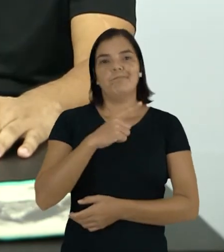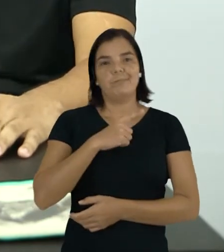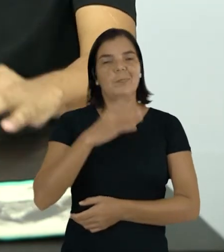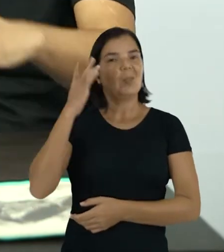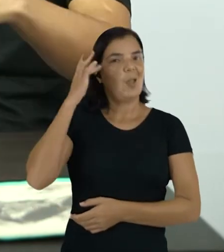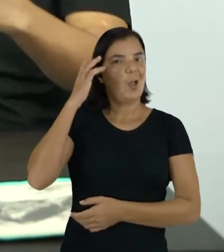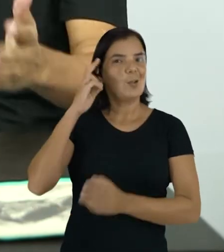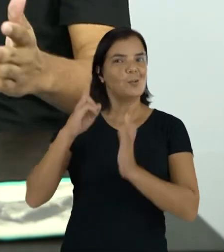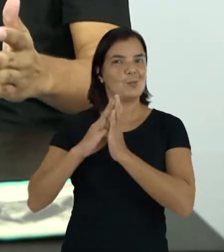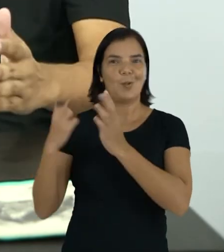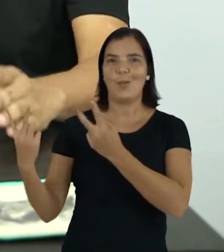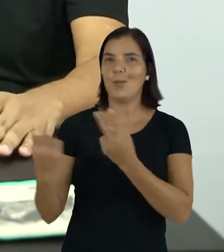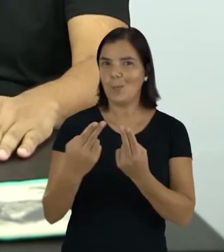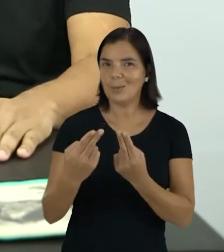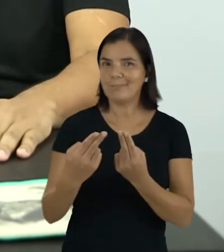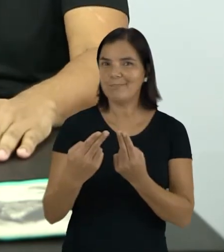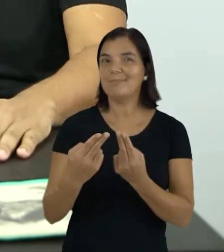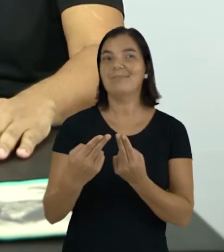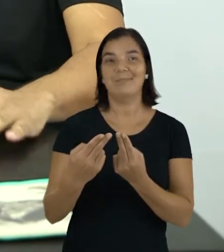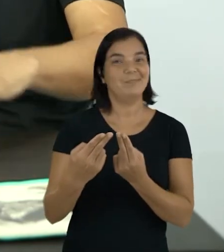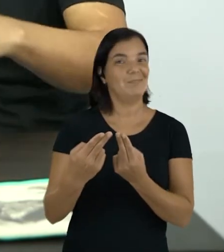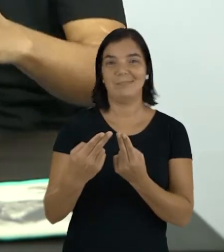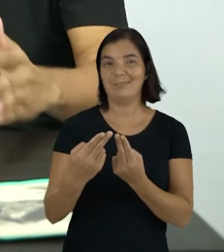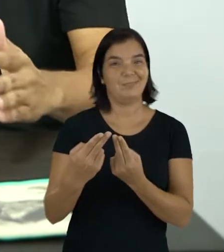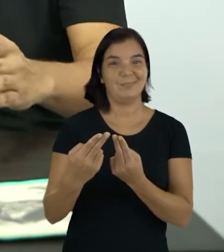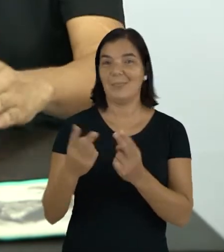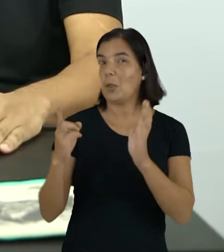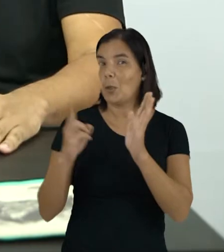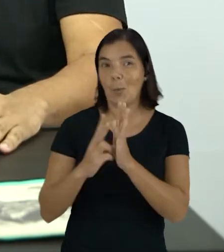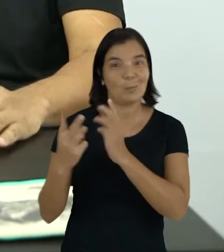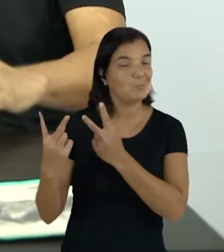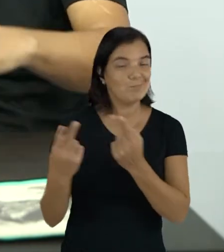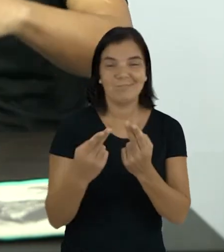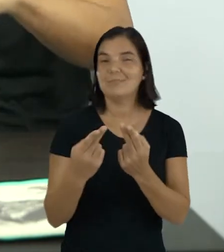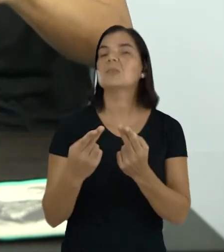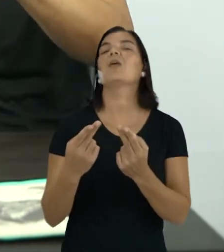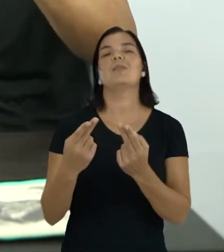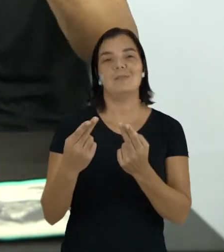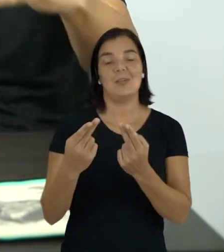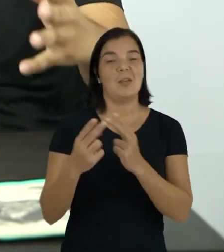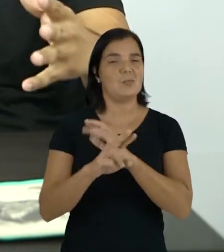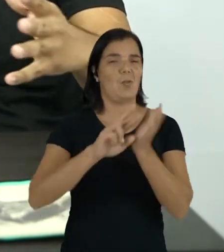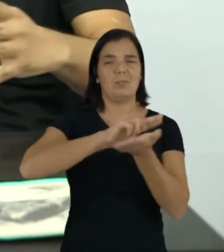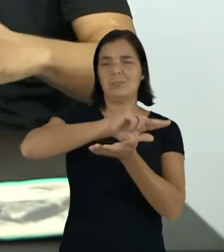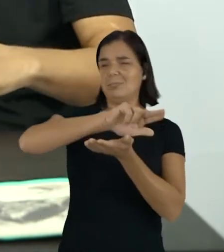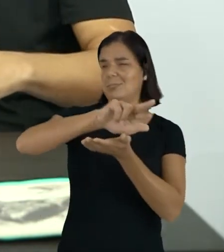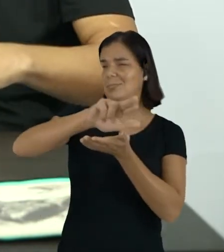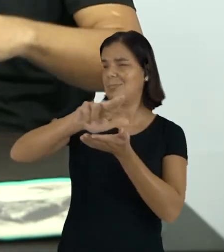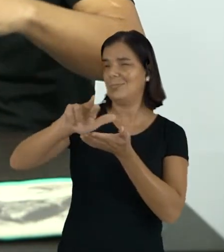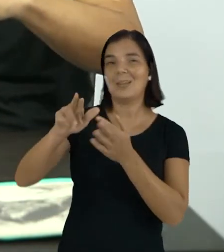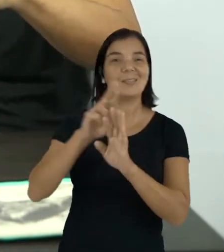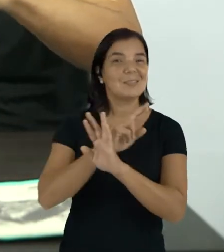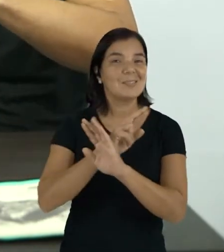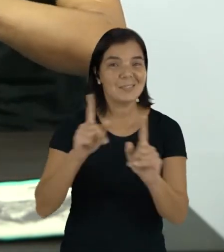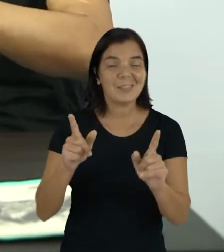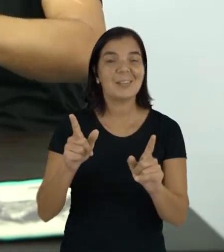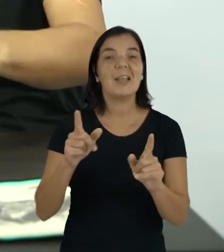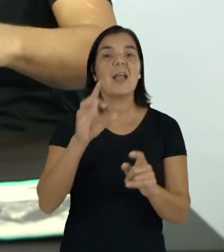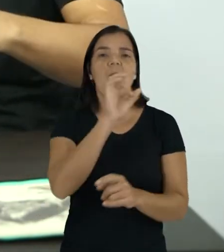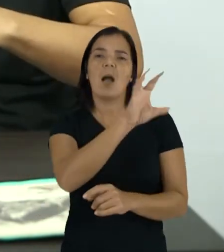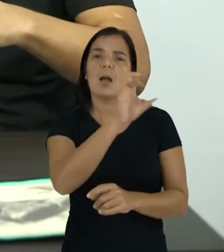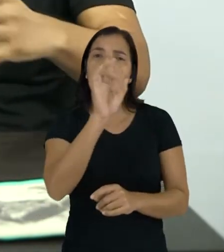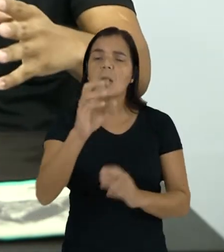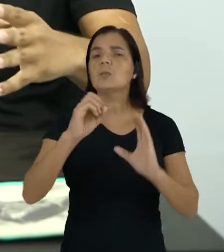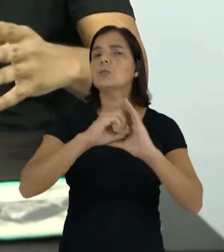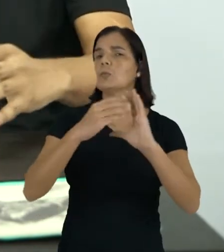achamos que indígena é tudo igual. Indígena não é tudo igual. Eles são muito diversos, eles são, cada um tem